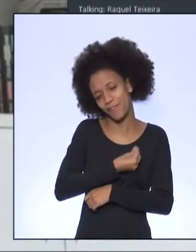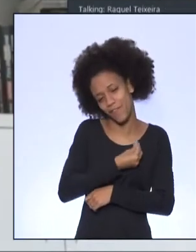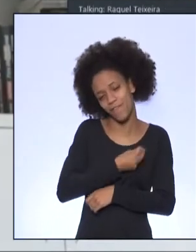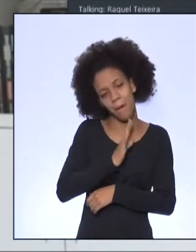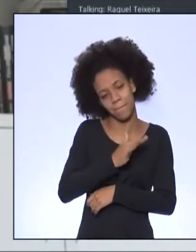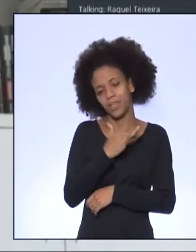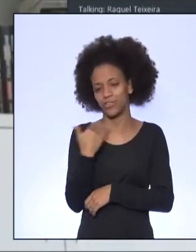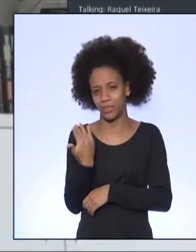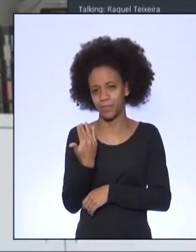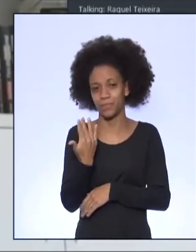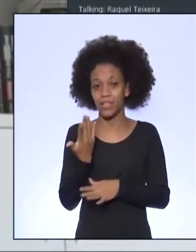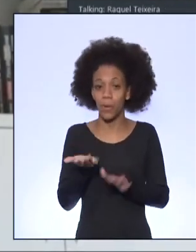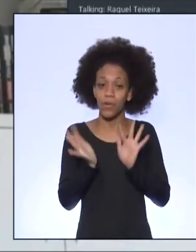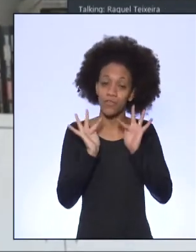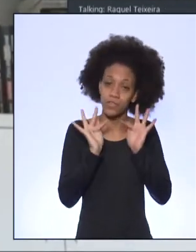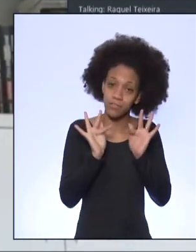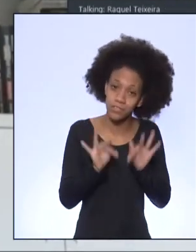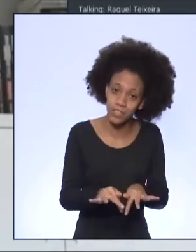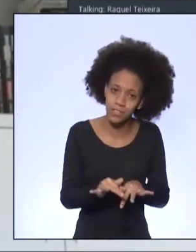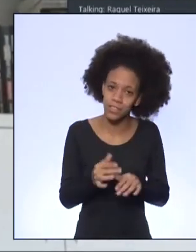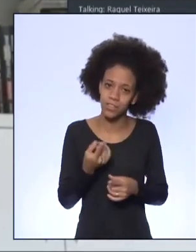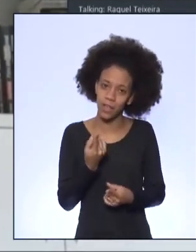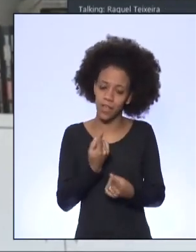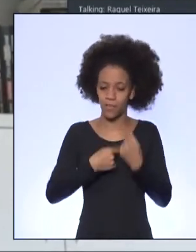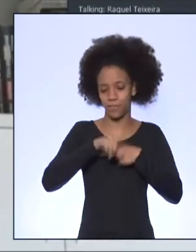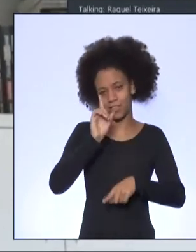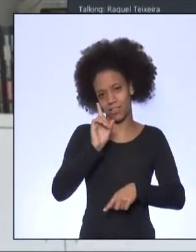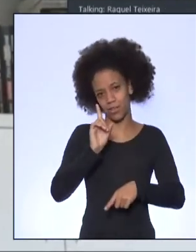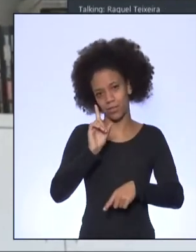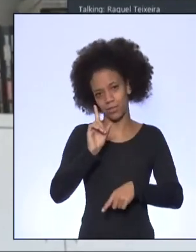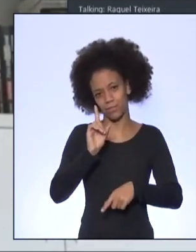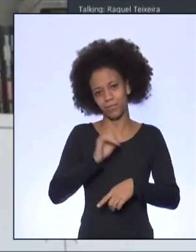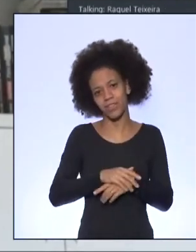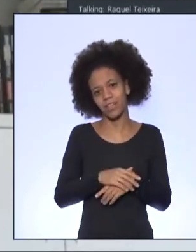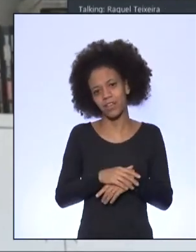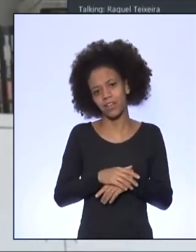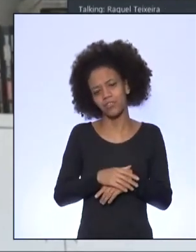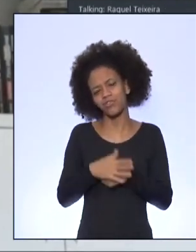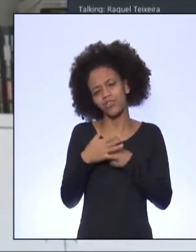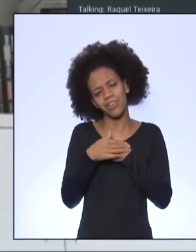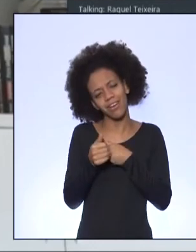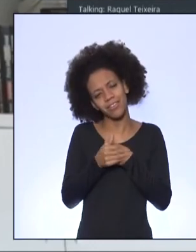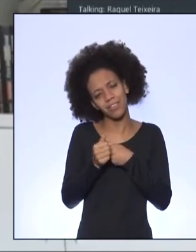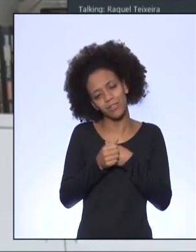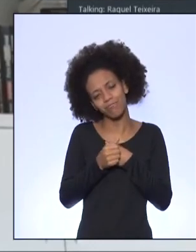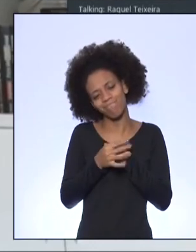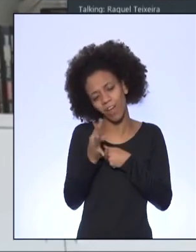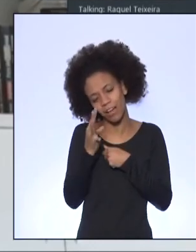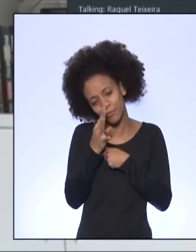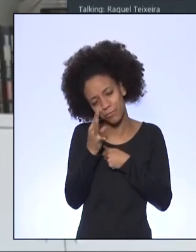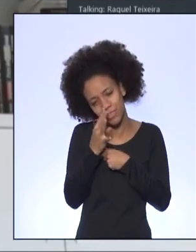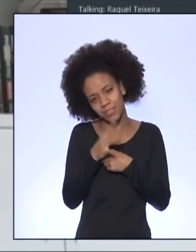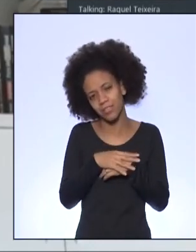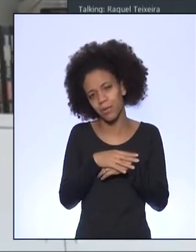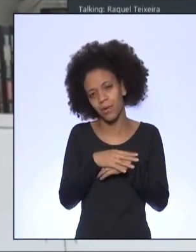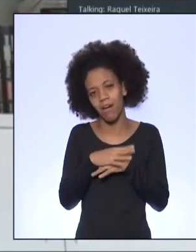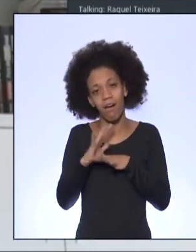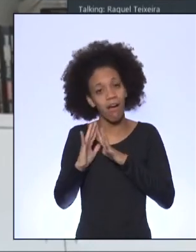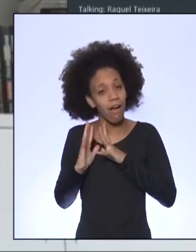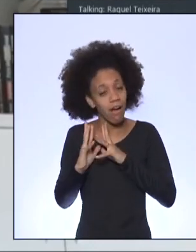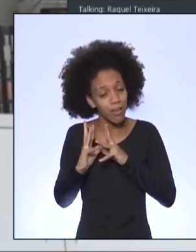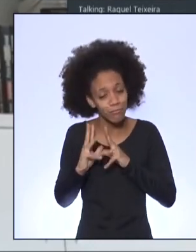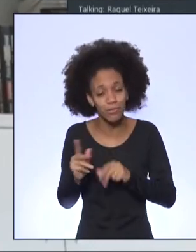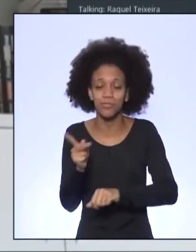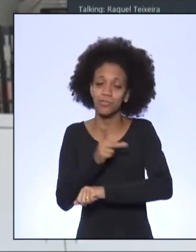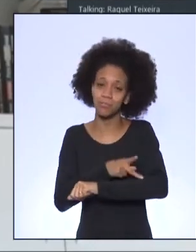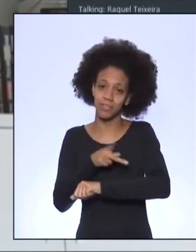quero encerrar esse Reinventando, fazendo uma homenagem de carinho e admiração a todos os